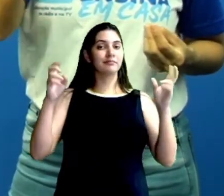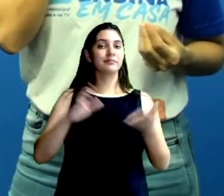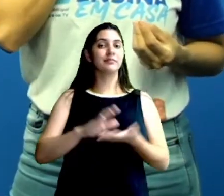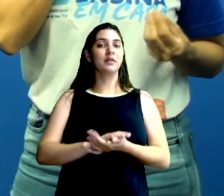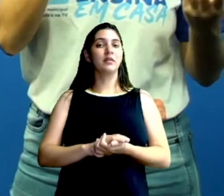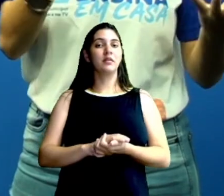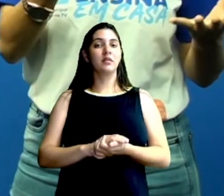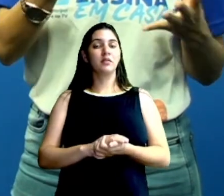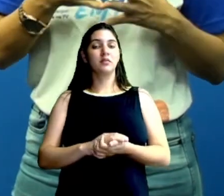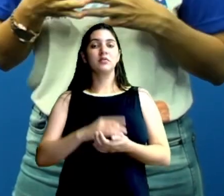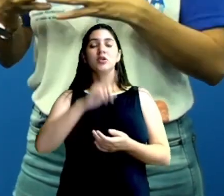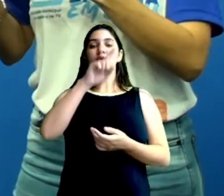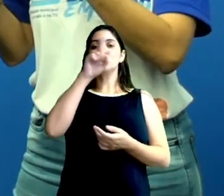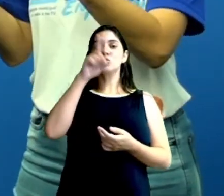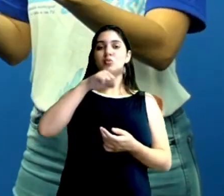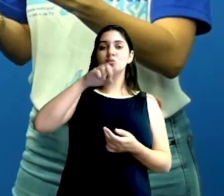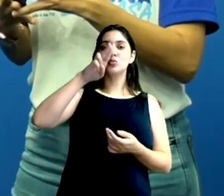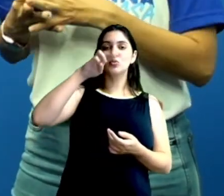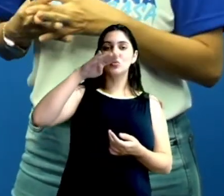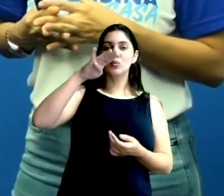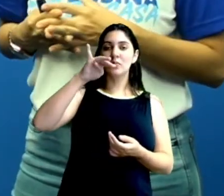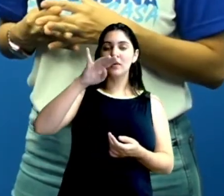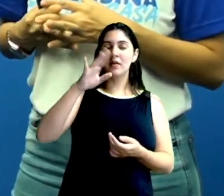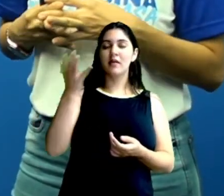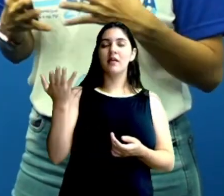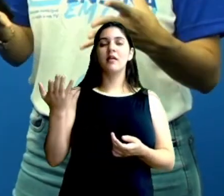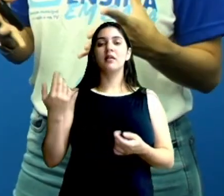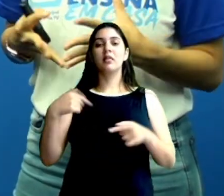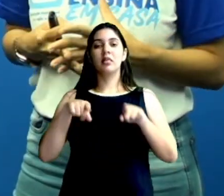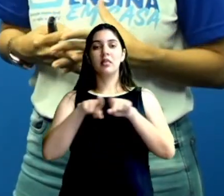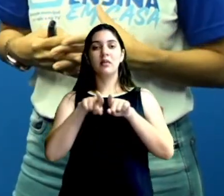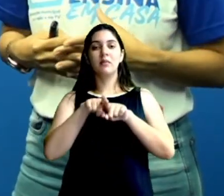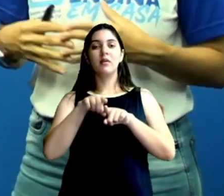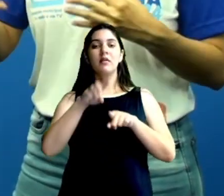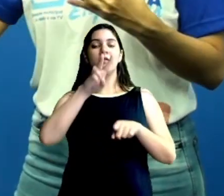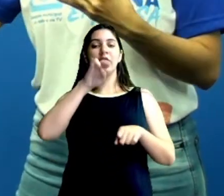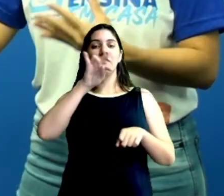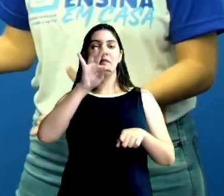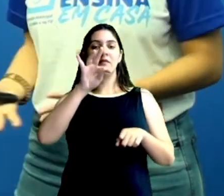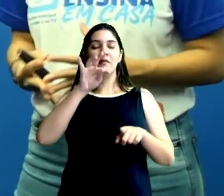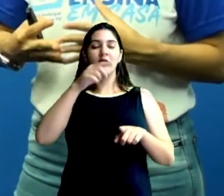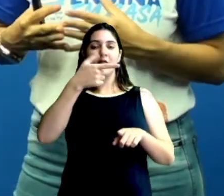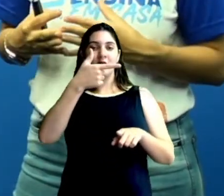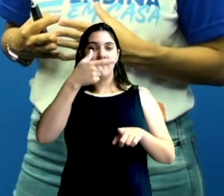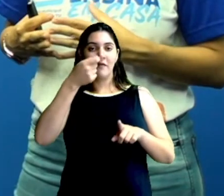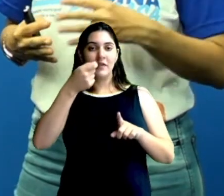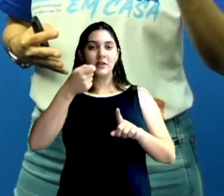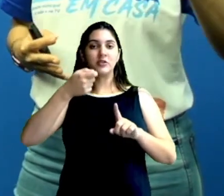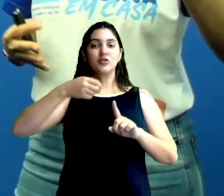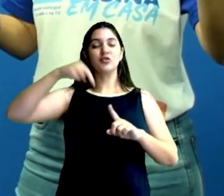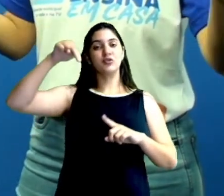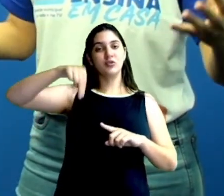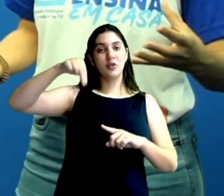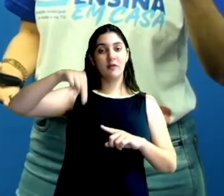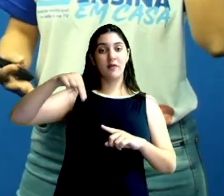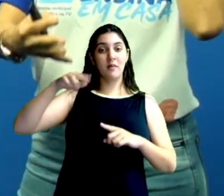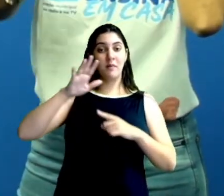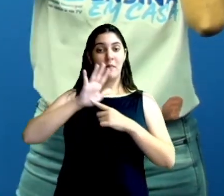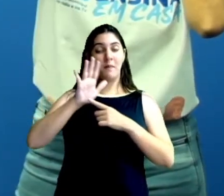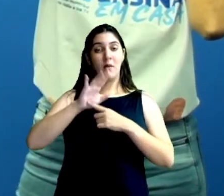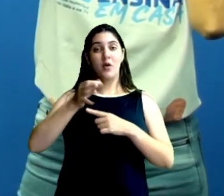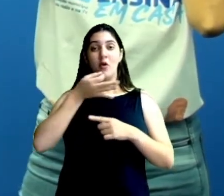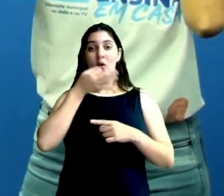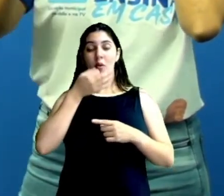a Zumbi dos Palmares e o 20 de novembro, a gente cita Pernambuco, mesmo o Quilombo